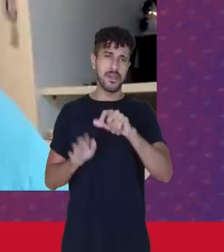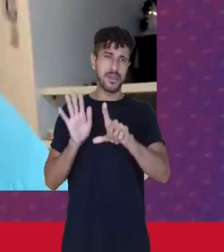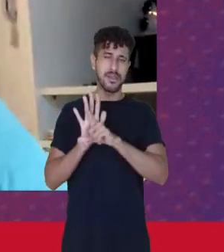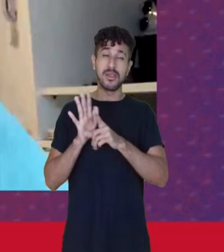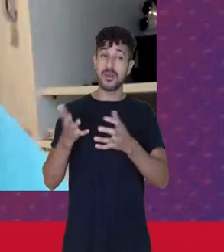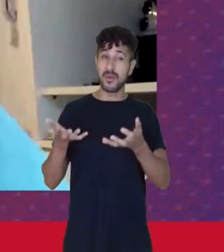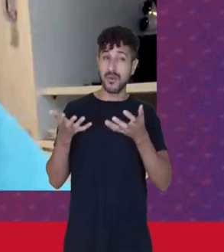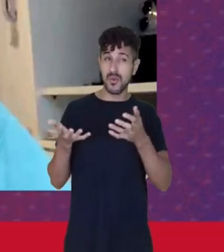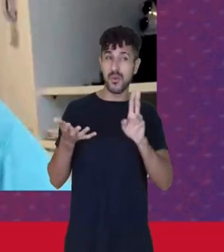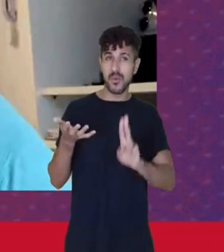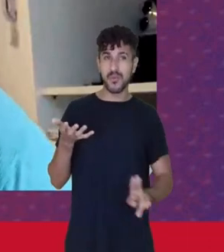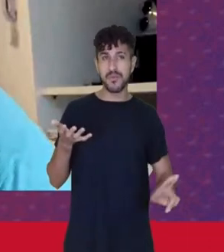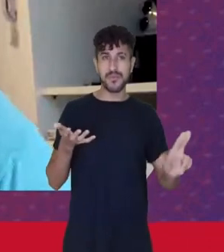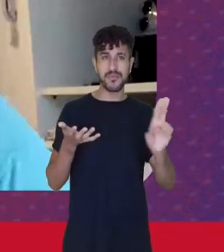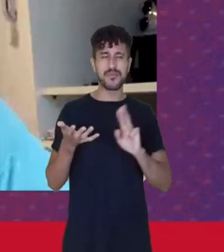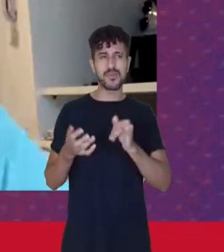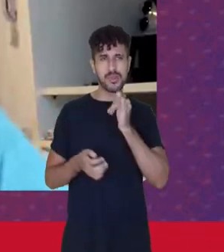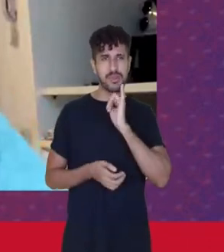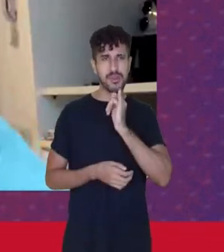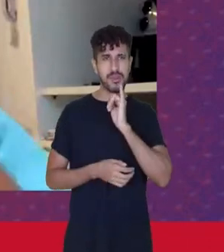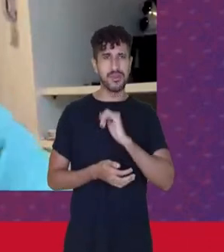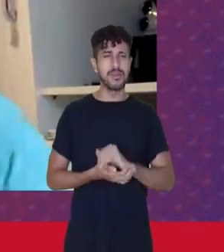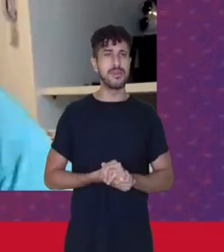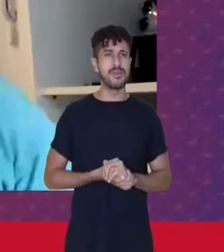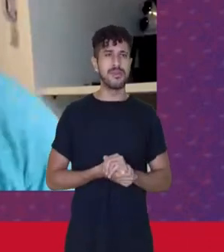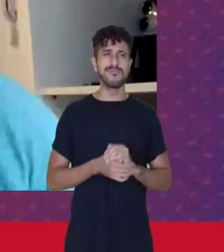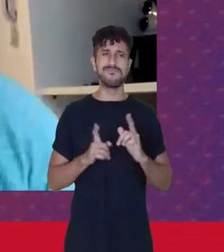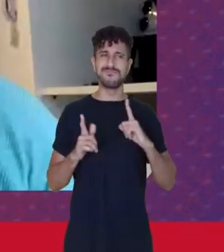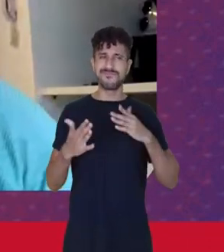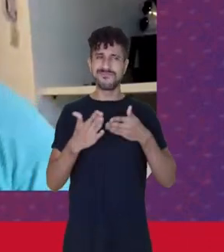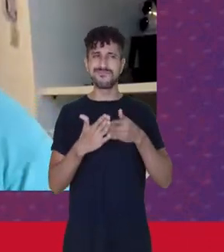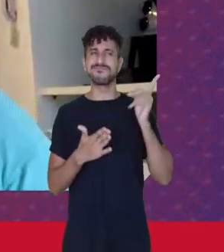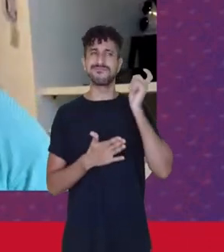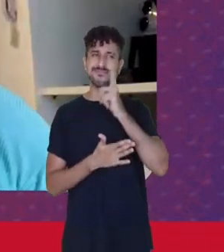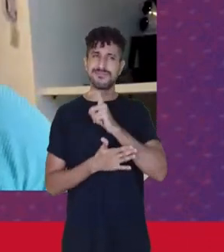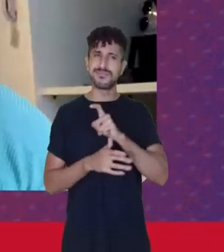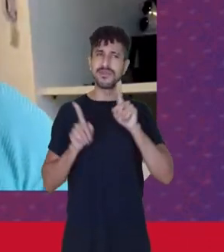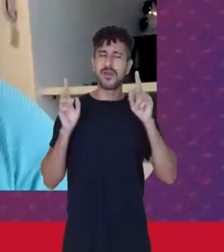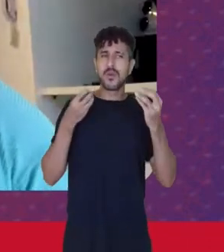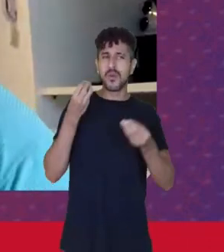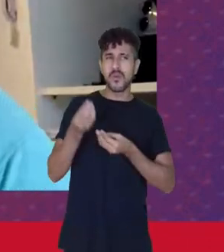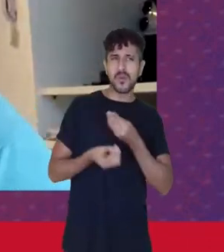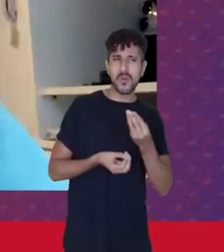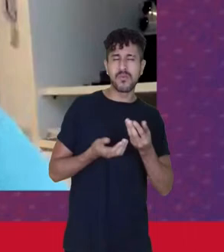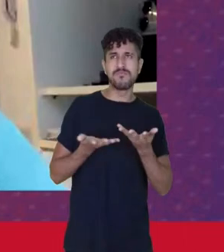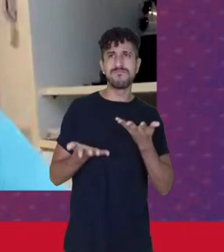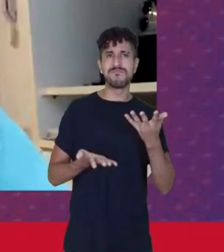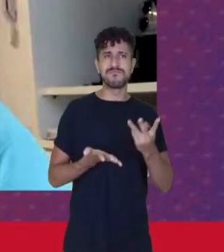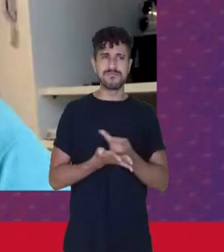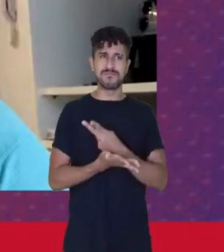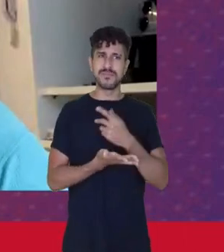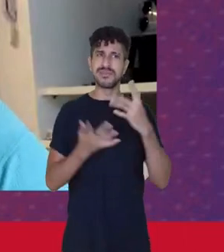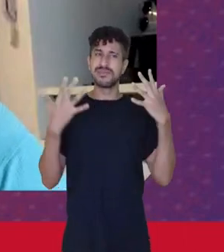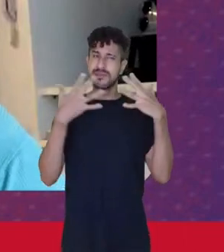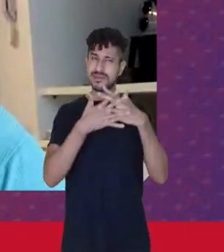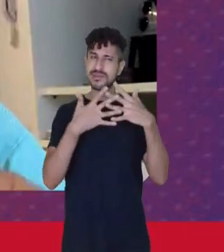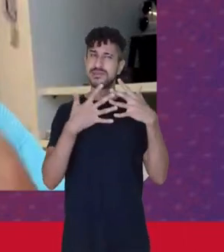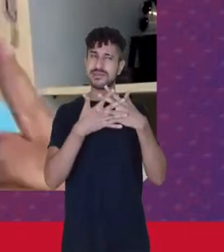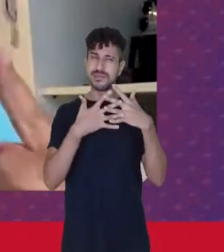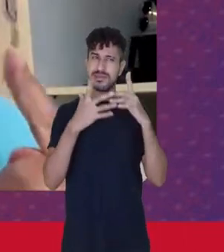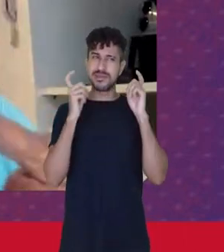quero aqui utilizar um exemplo, né, da dificuldade disso, de como é que é complexo